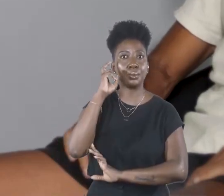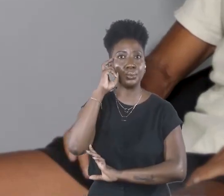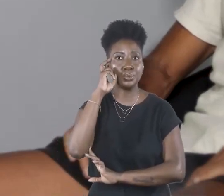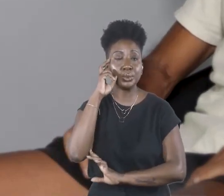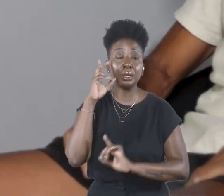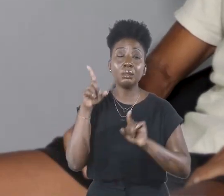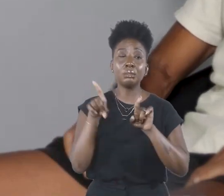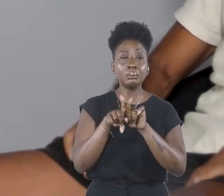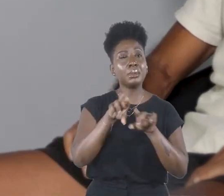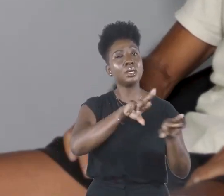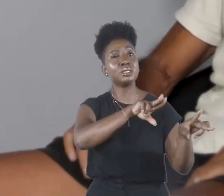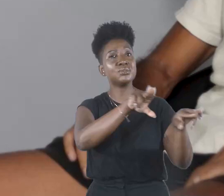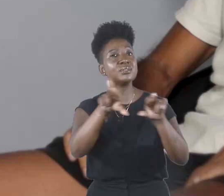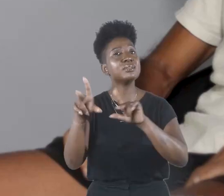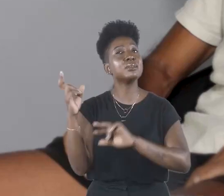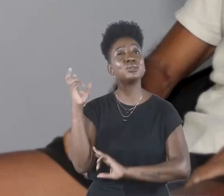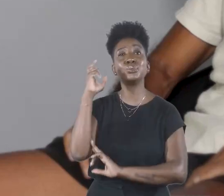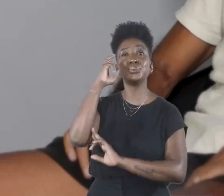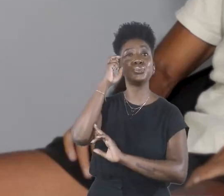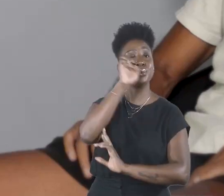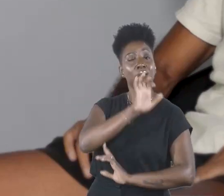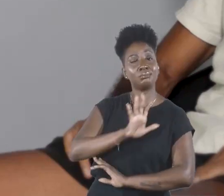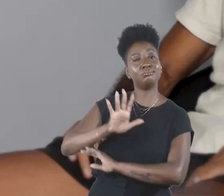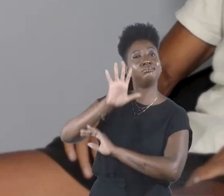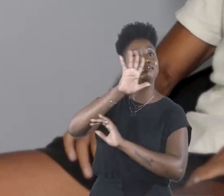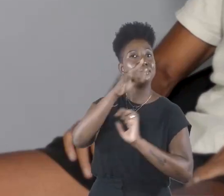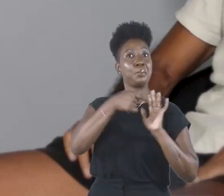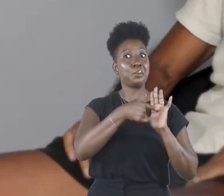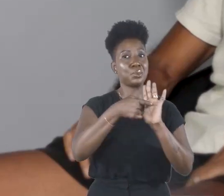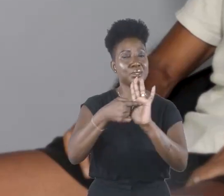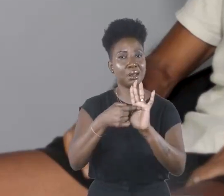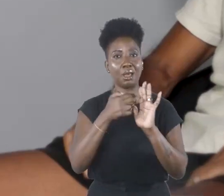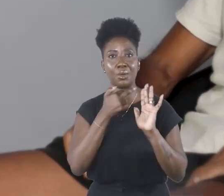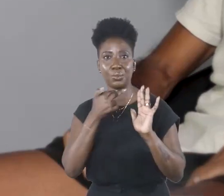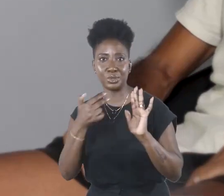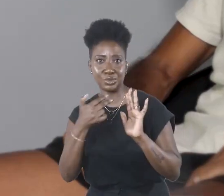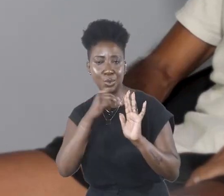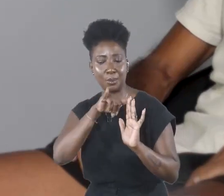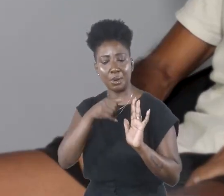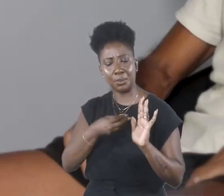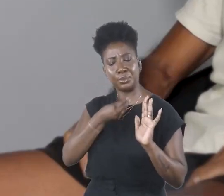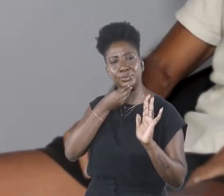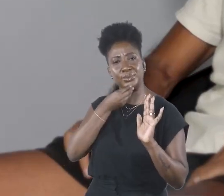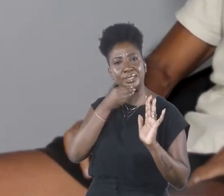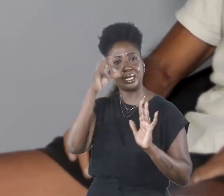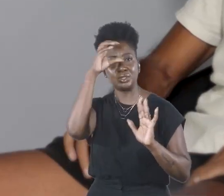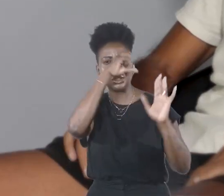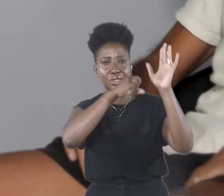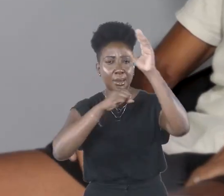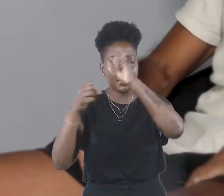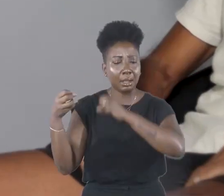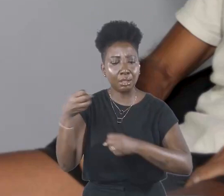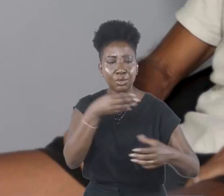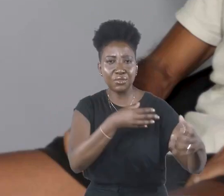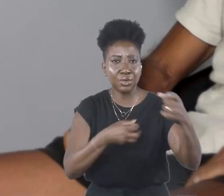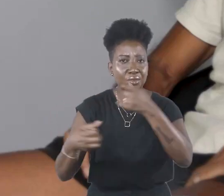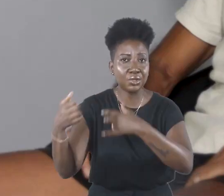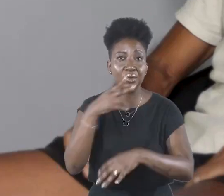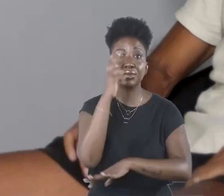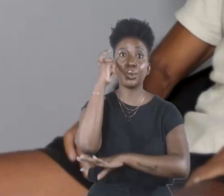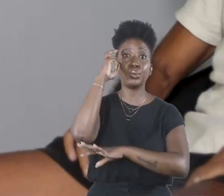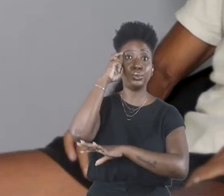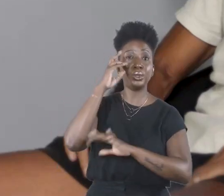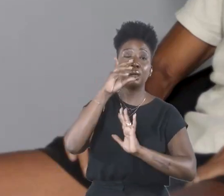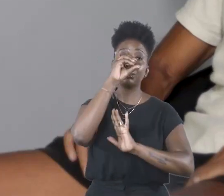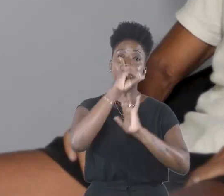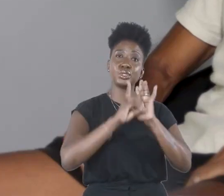e também a diversidade cultural como um todo, trazer o idioma e a possibilidade de aprender novos idiomas e conhecer novas culturas